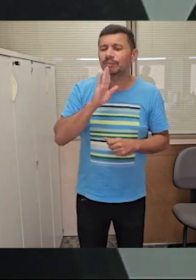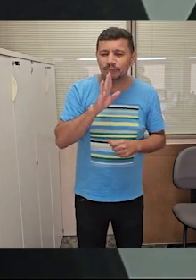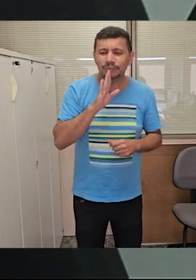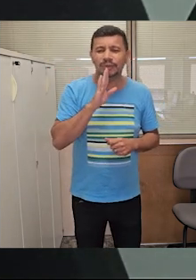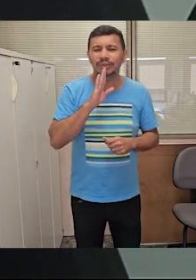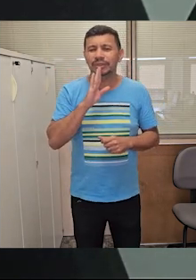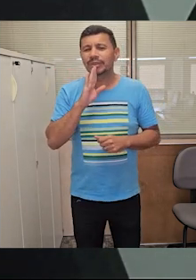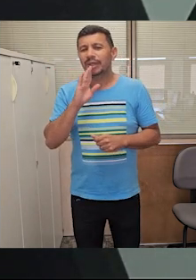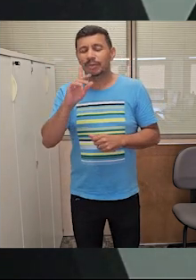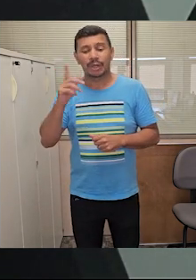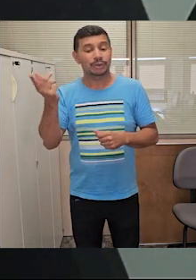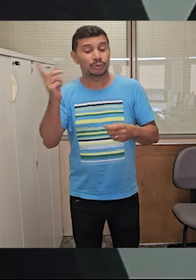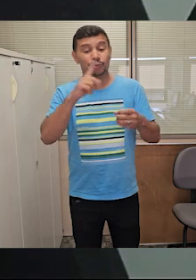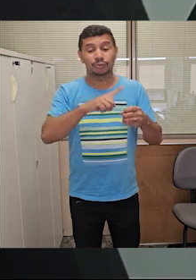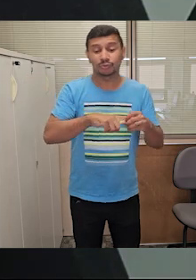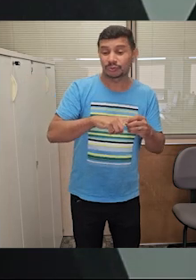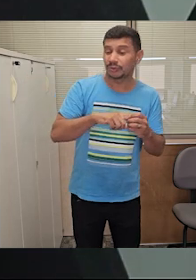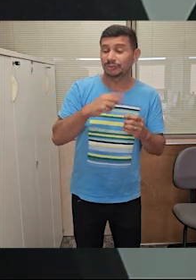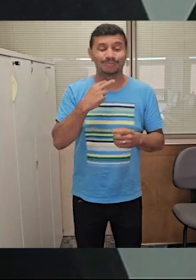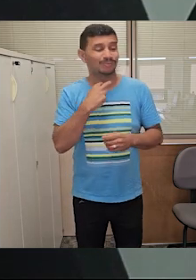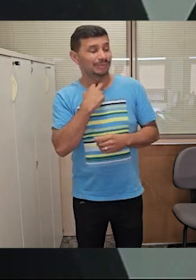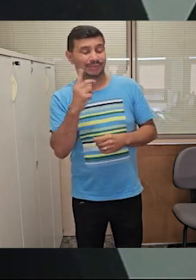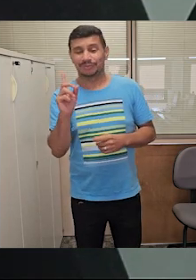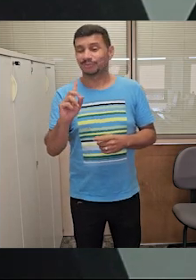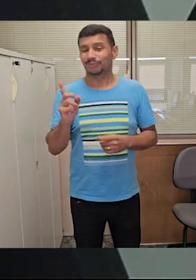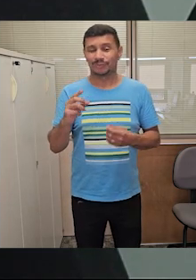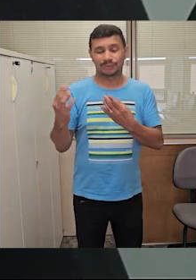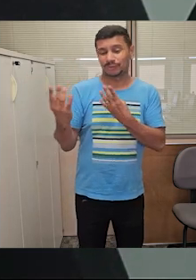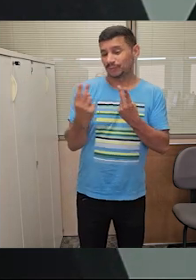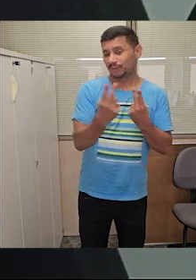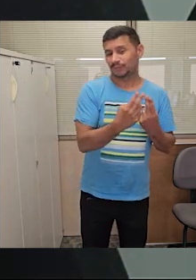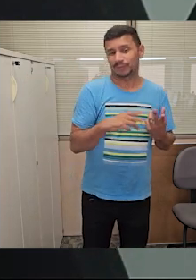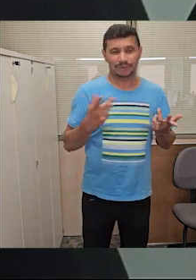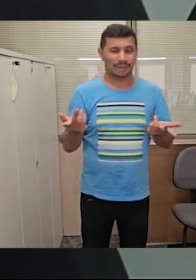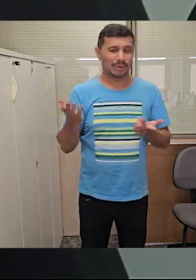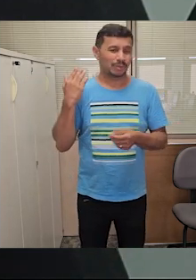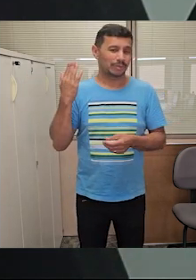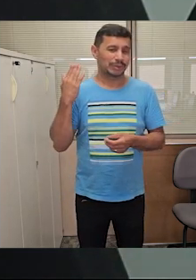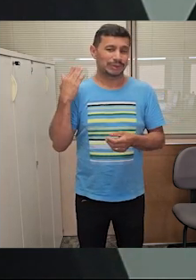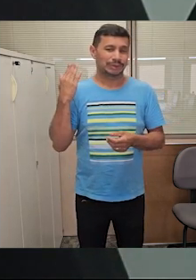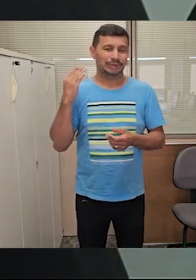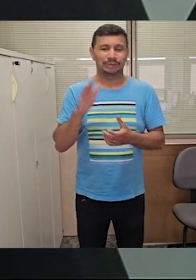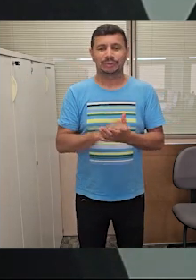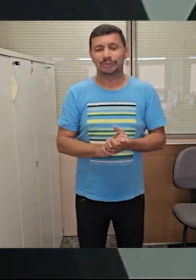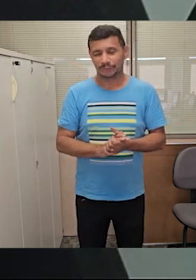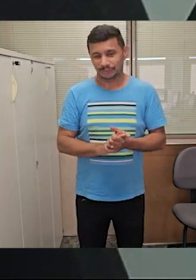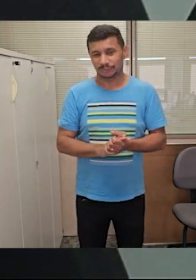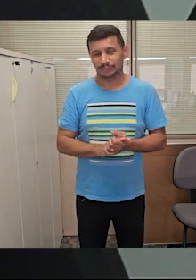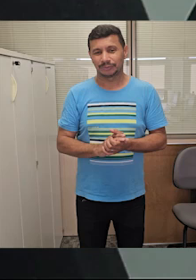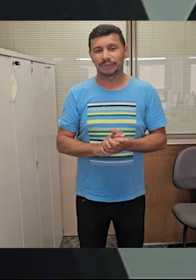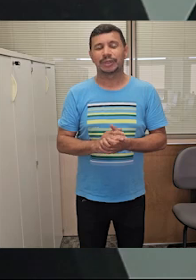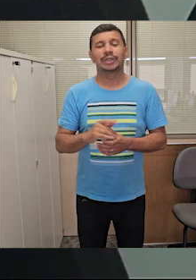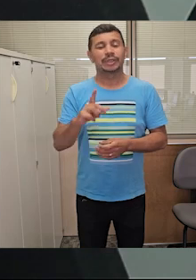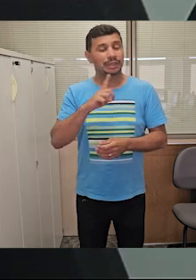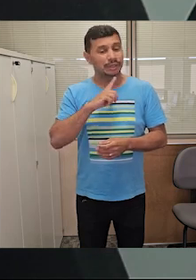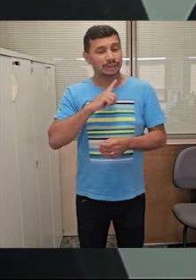isso, para não permitir que volte a ocorrer catástrofes sociais, políticas como essas que a gente viveu naquele